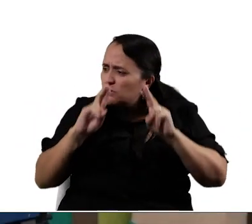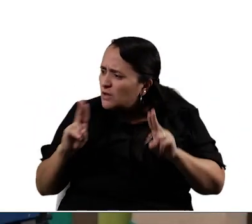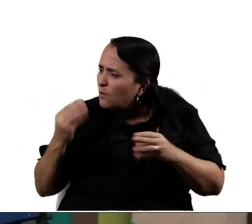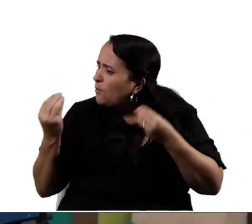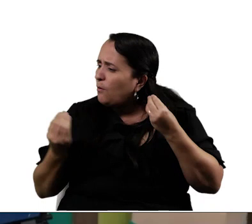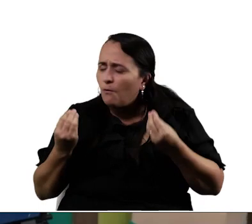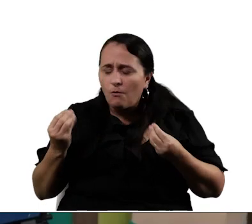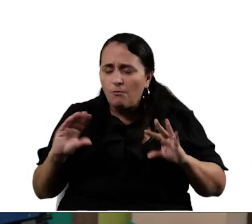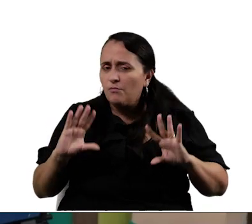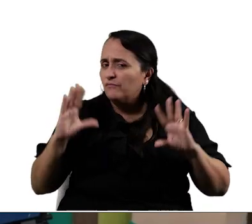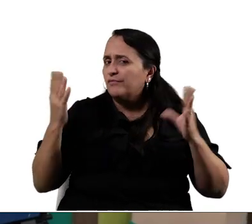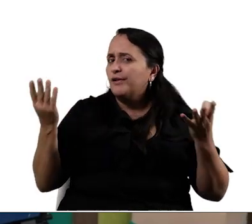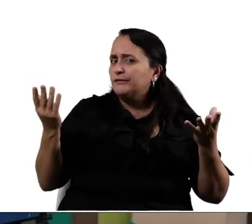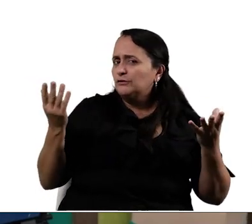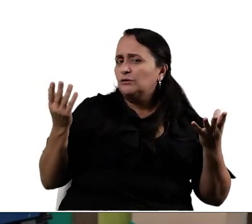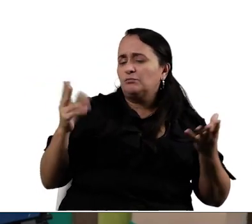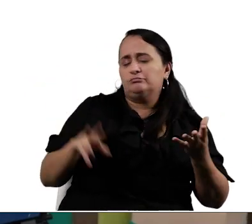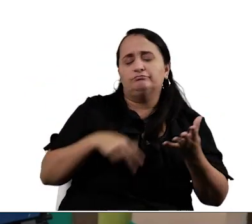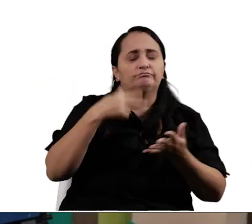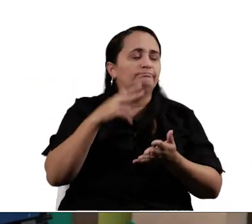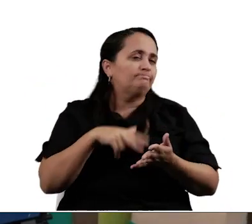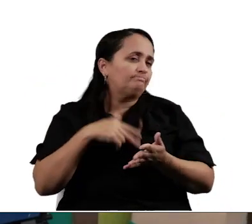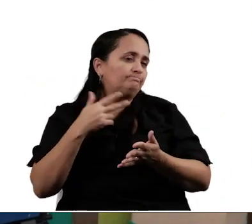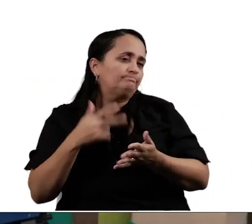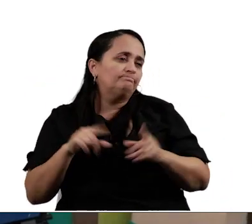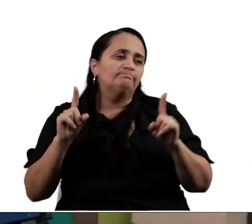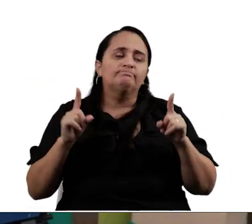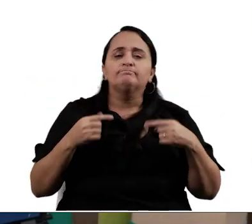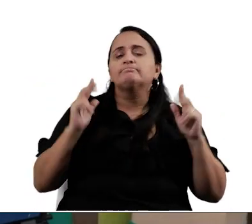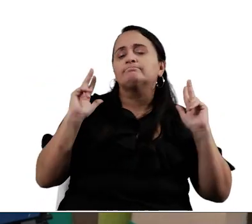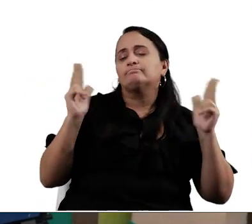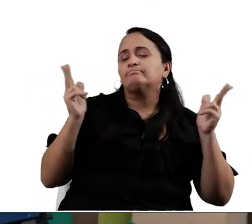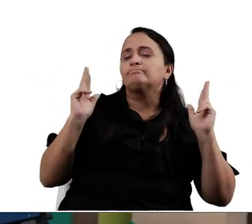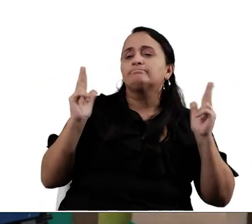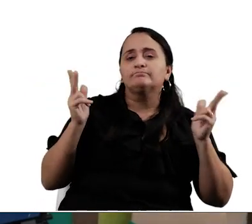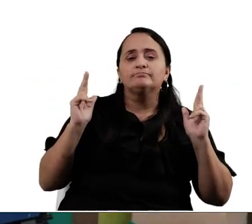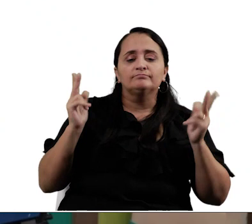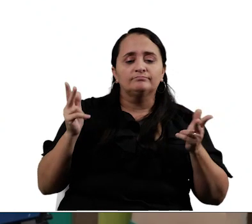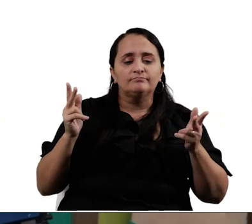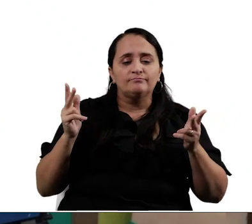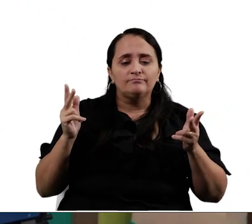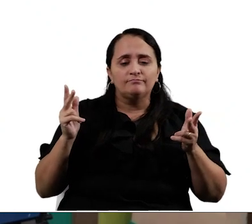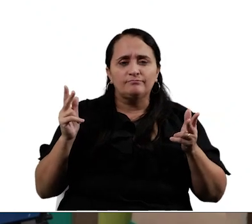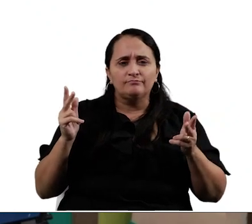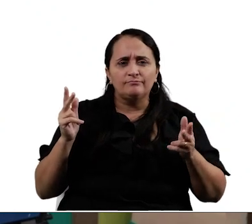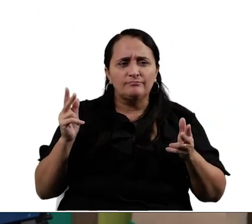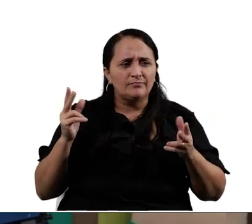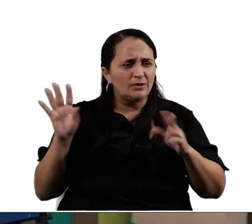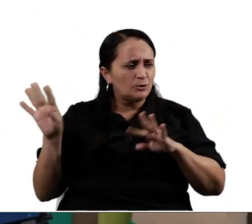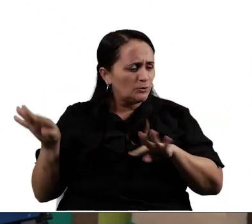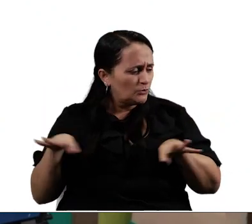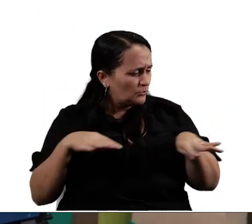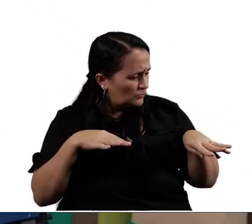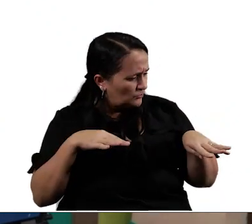cantarolava e se divertia. Não tinha serzinho mais animado naquela festa